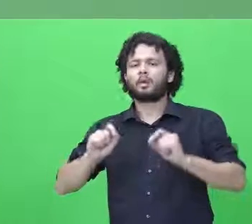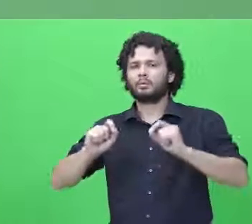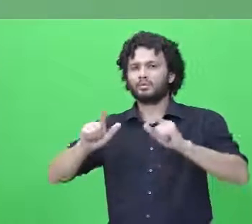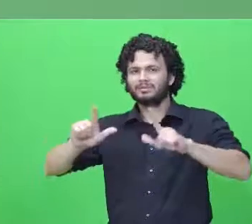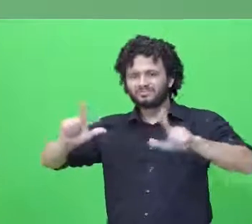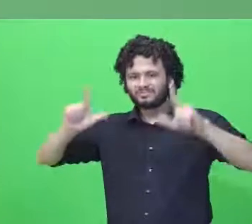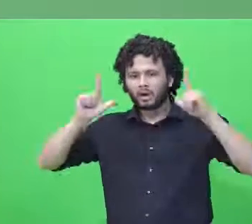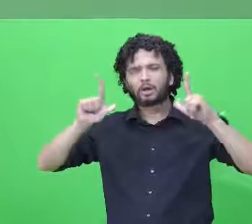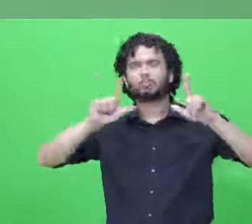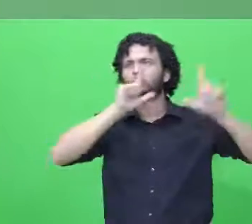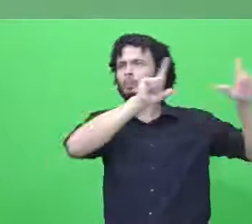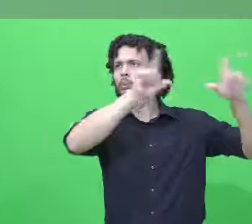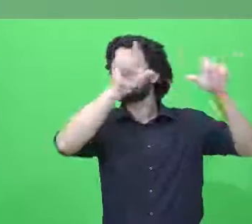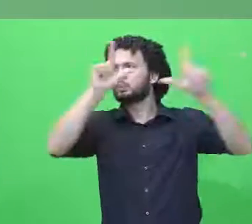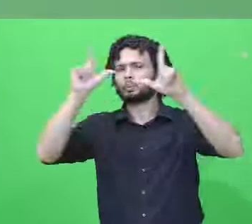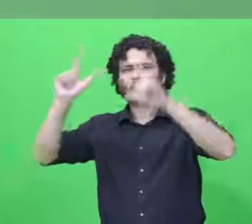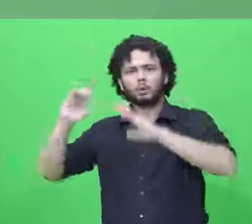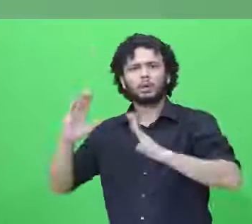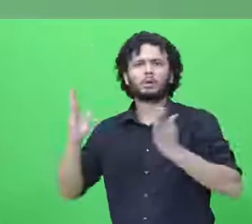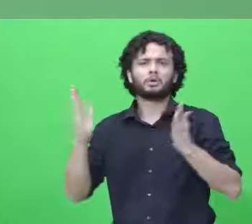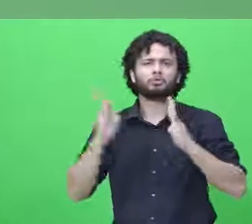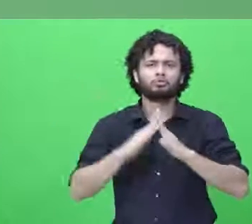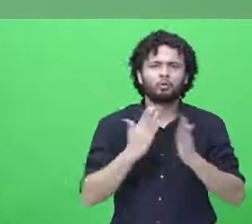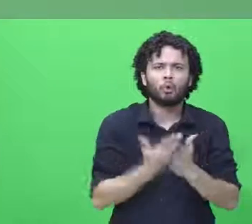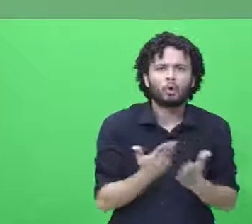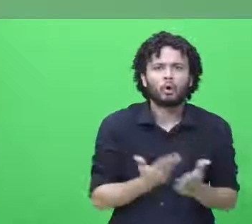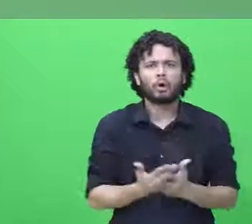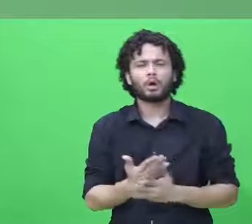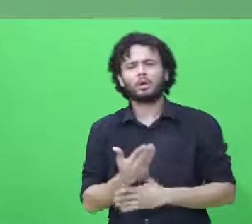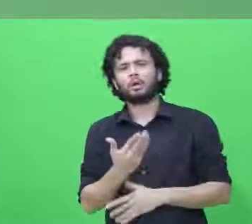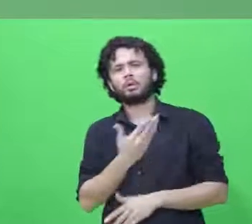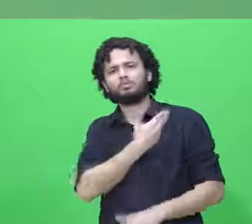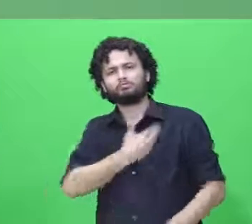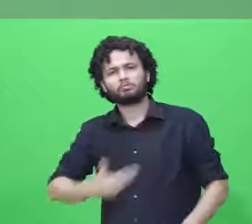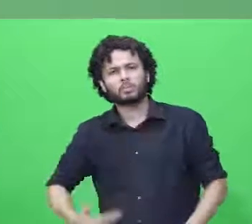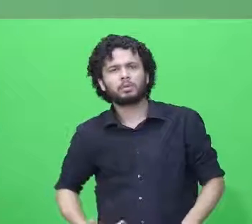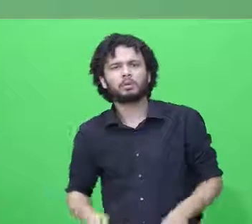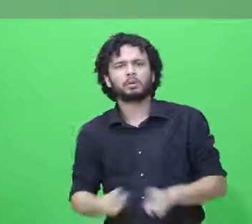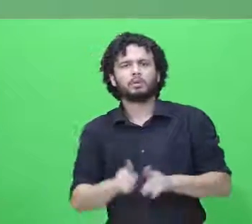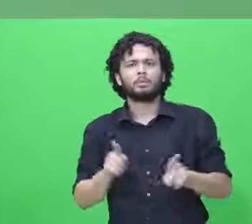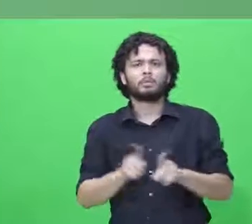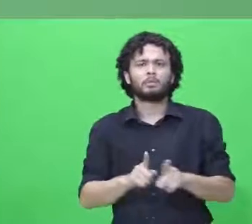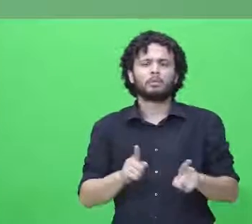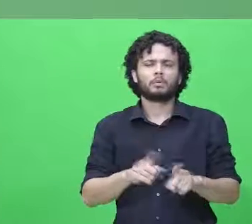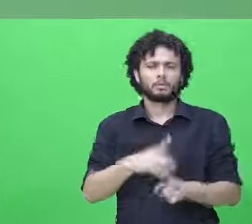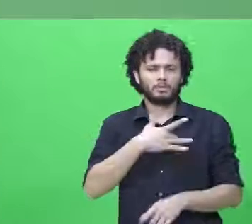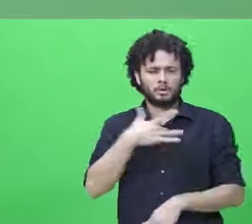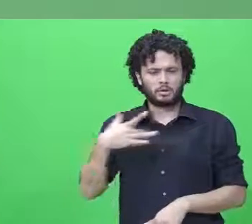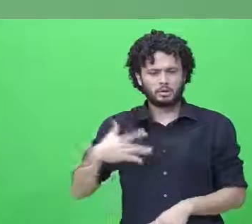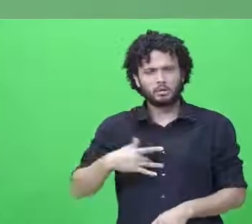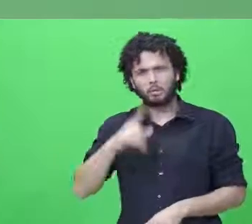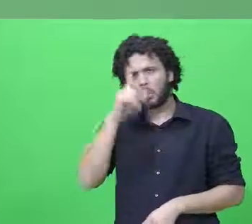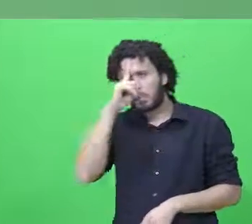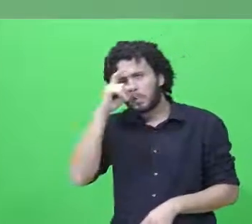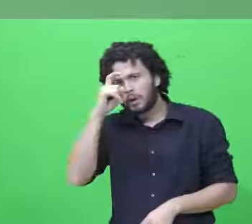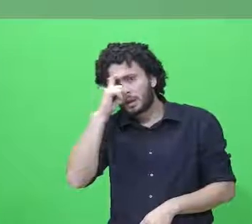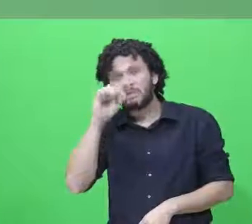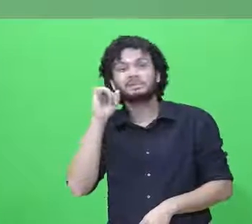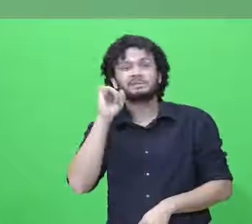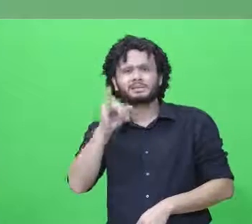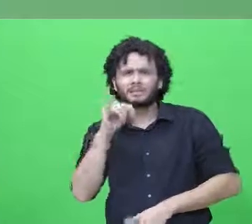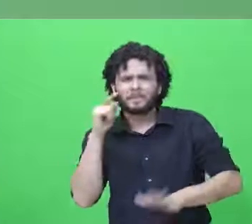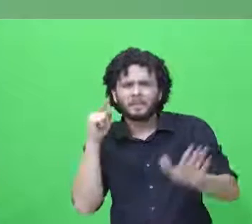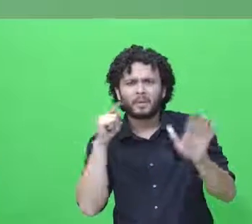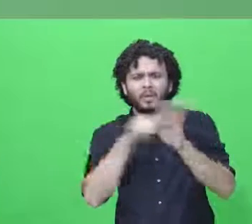é a imagem dele, então, como se fosse um parente nosso de casa. Se a gente perguntar, então, inclusive dos nossos avós, a